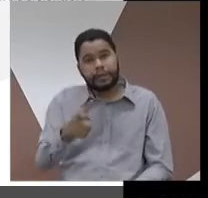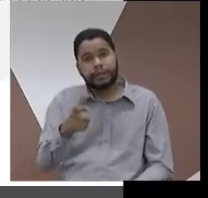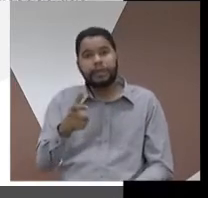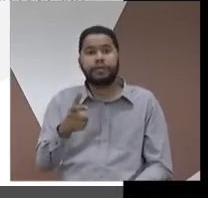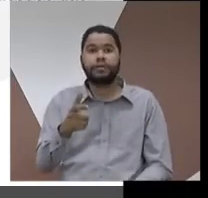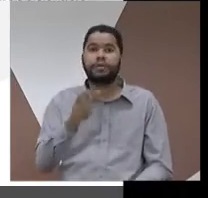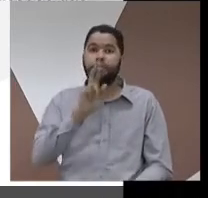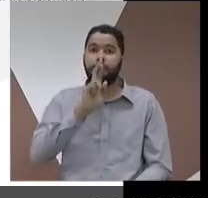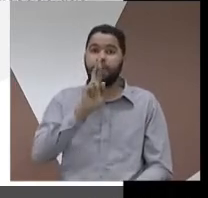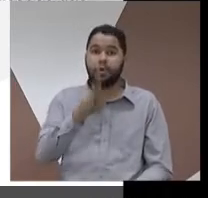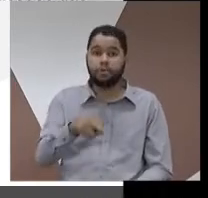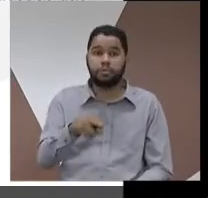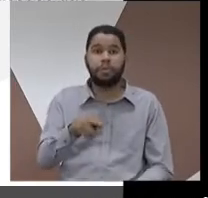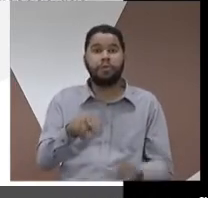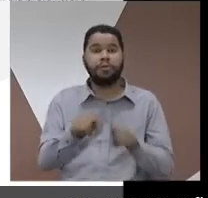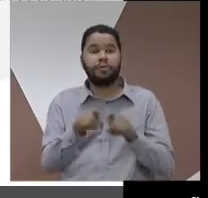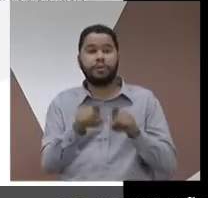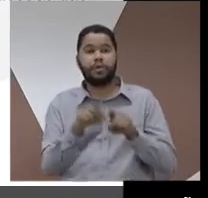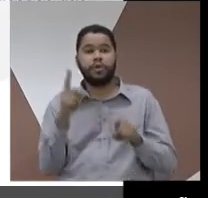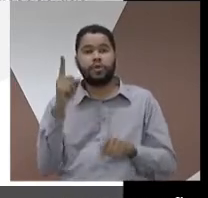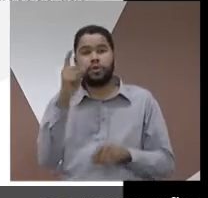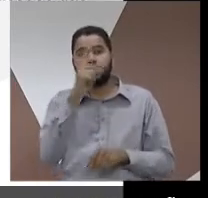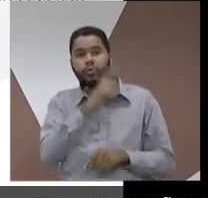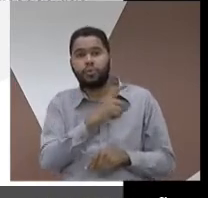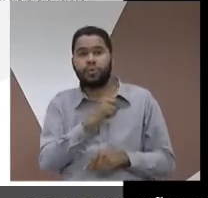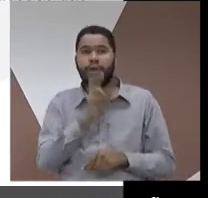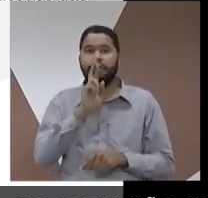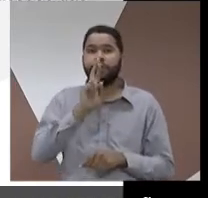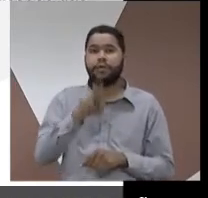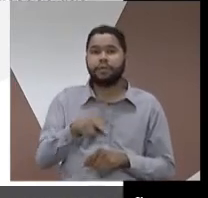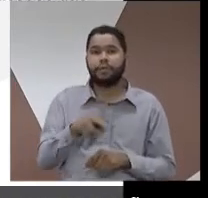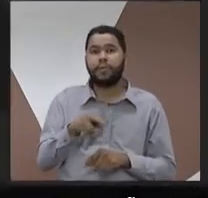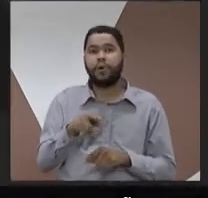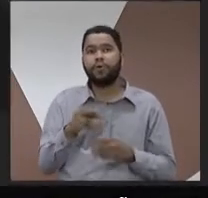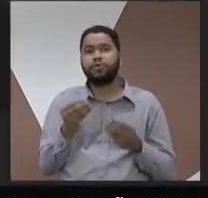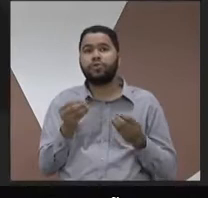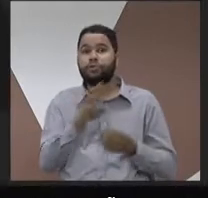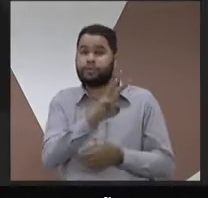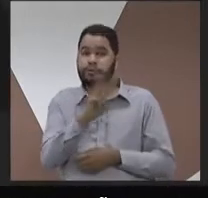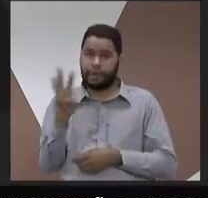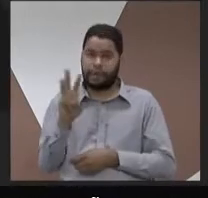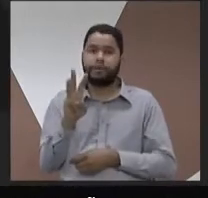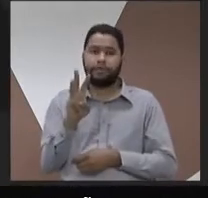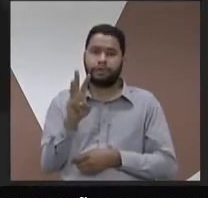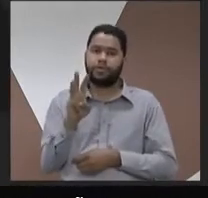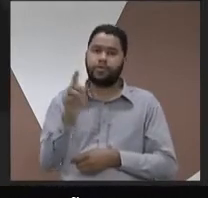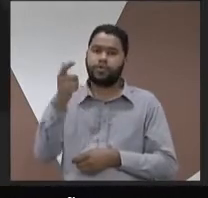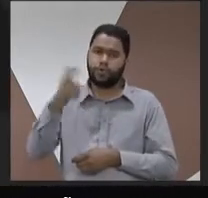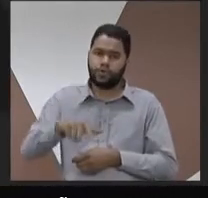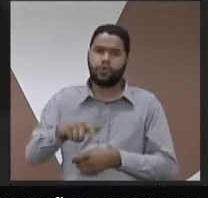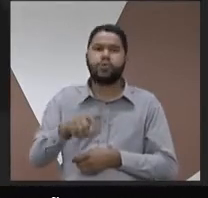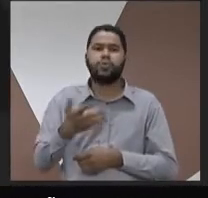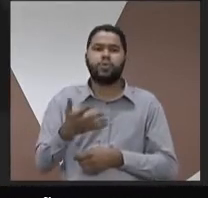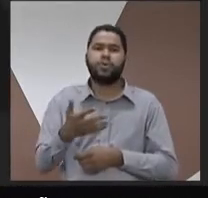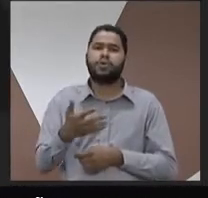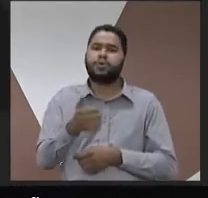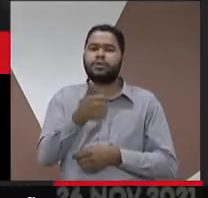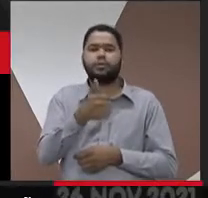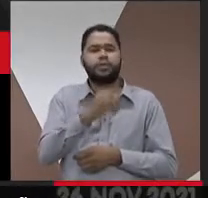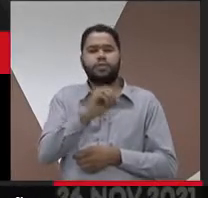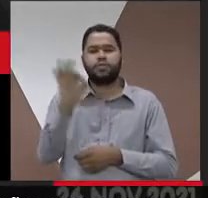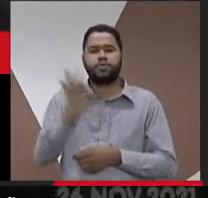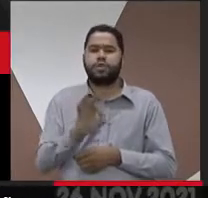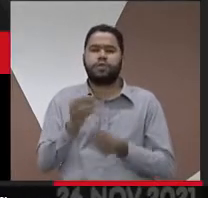resposta específica ou tenha dificuldade de identificar a resposta no nosso site, a gente está novamente 100% à disposição para prestar